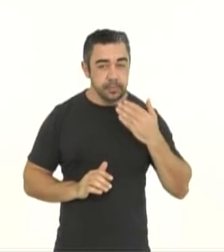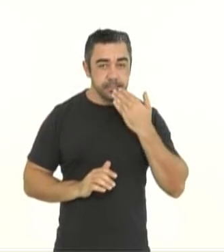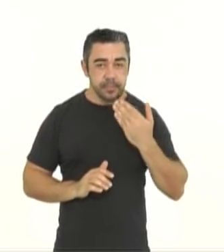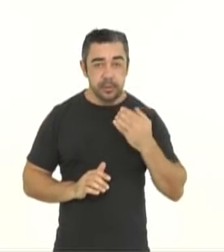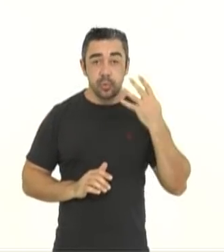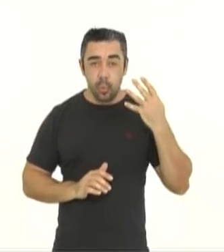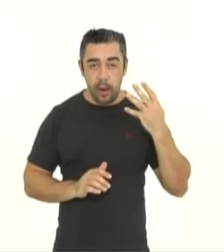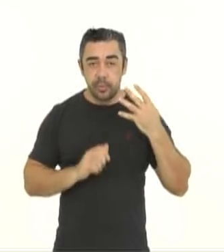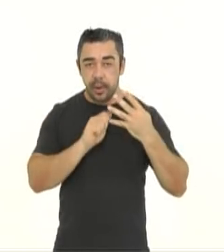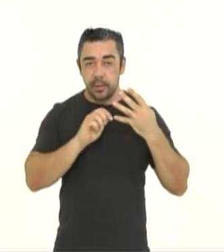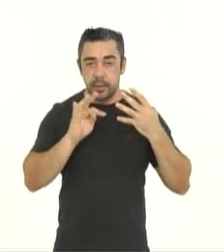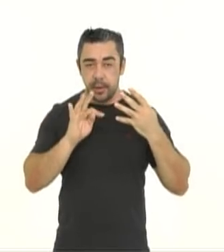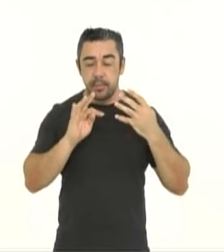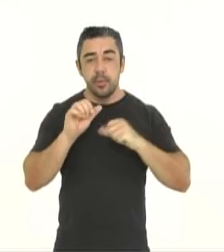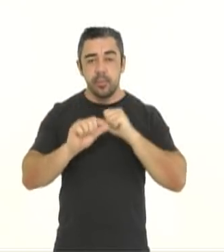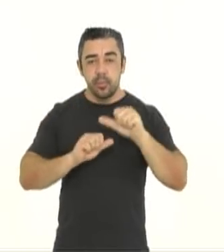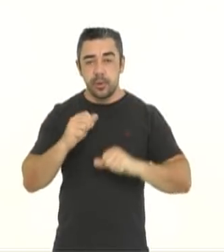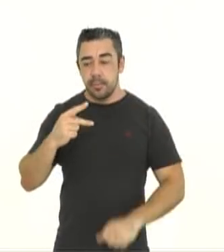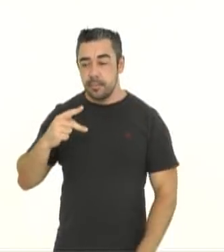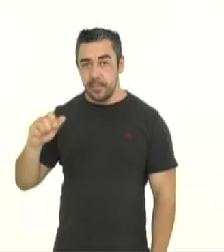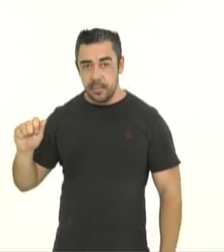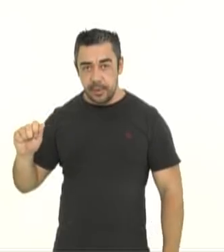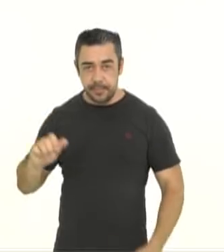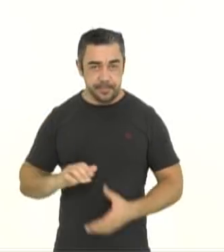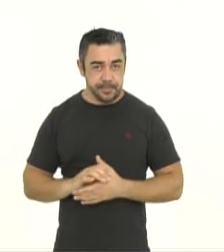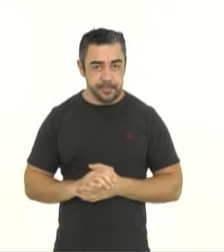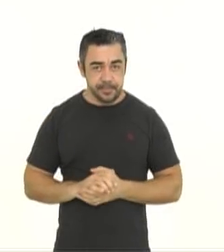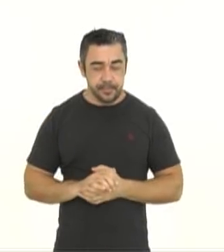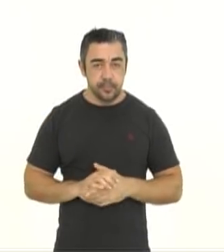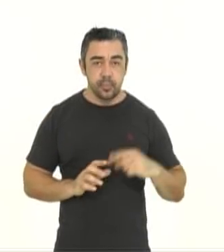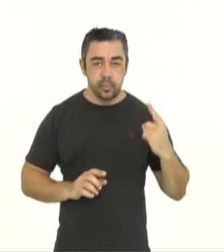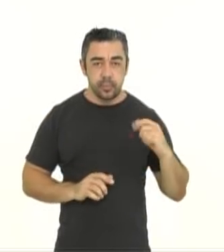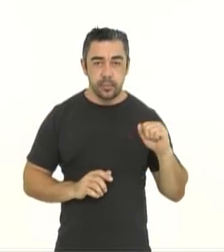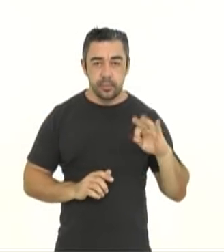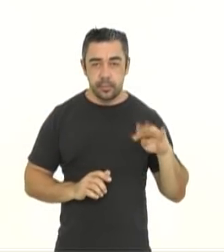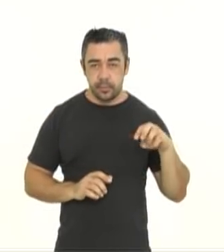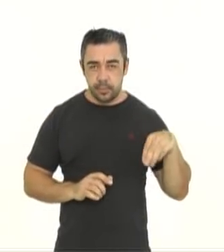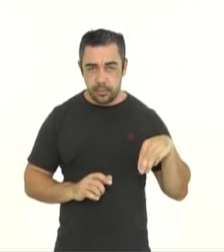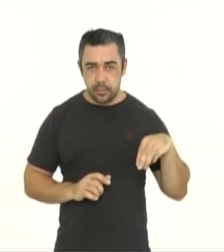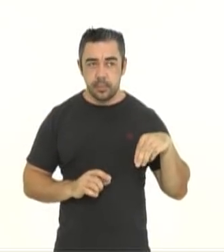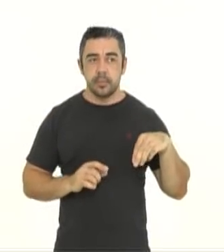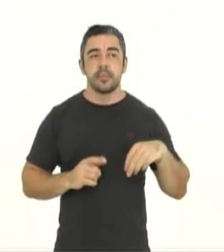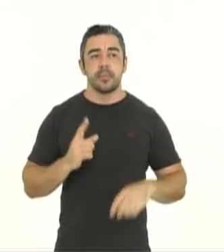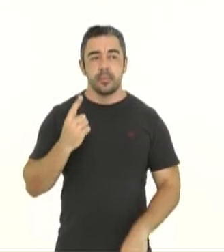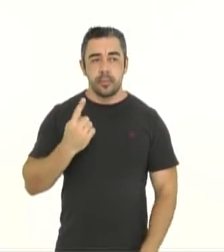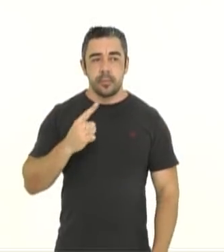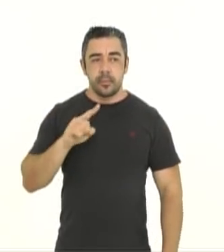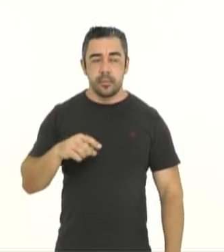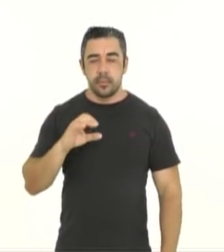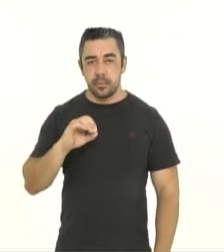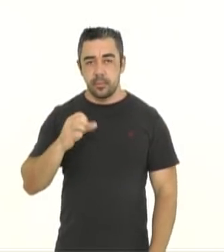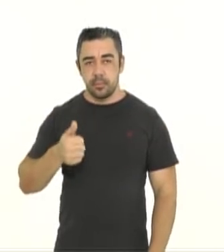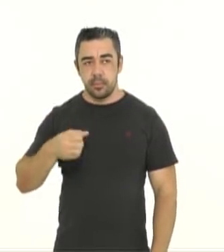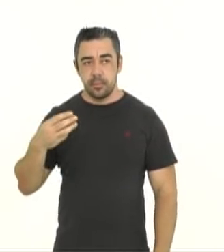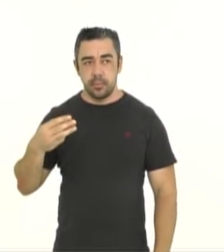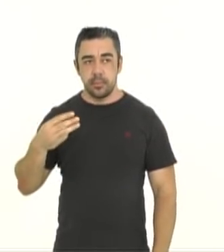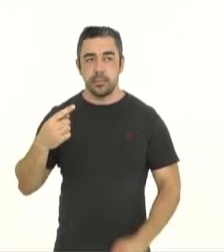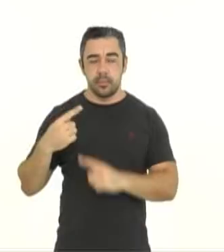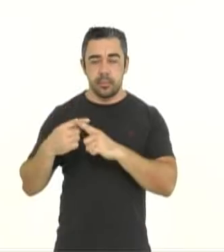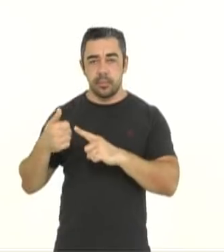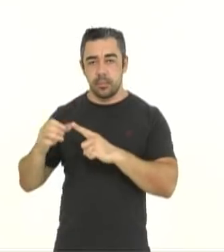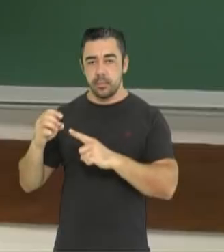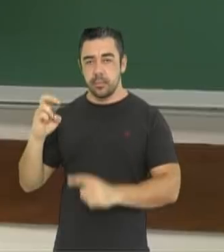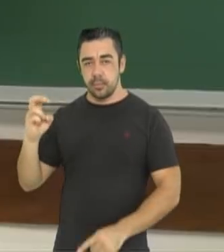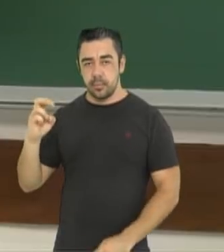4 atm em pascal. E a gente sabe que 1 atm é igual a 1,013 vezes 10 na 5 pascal.